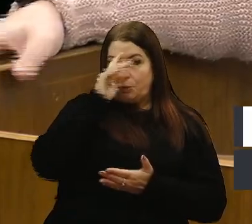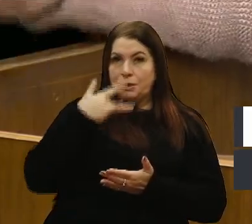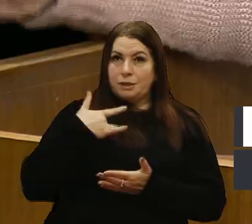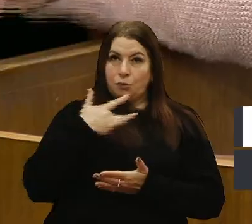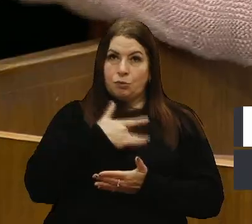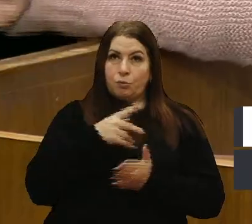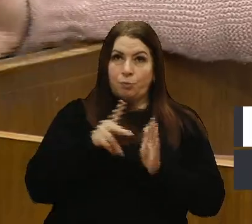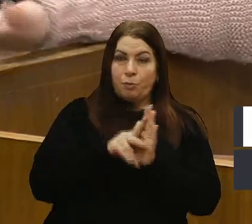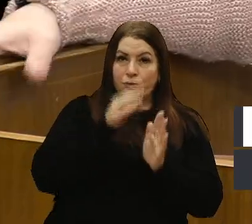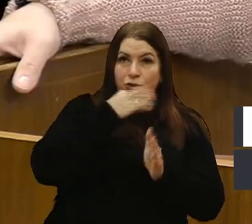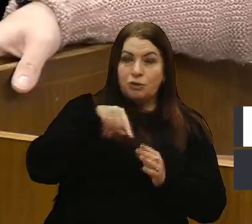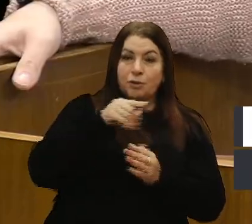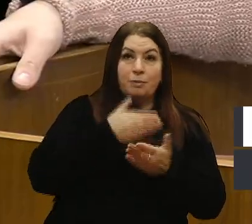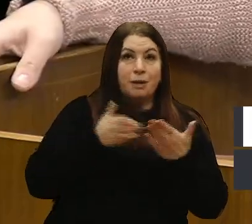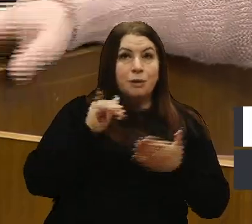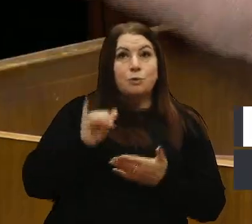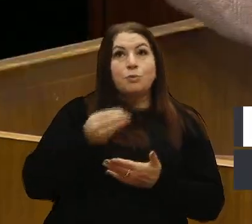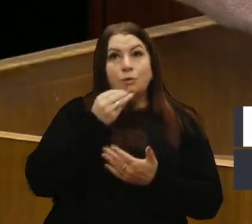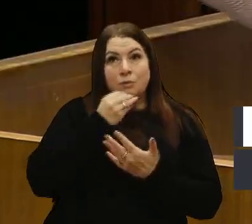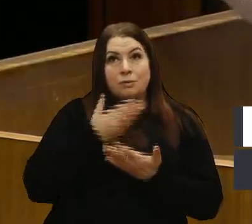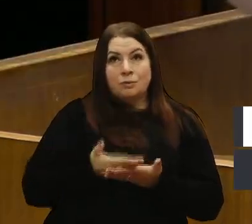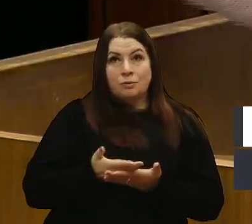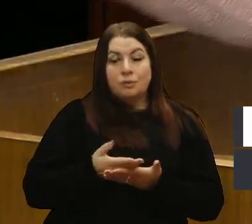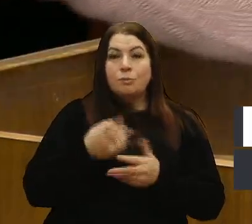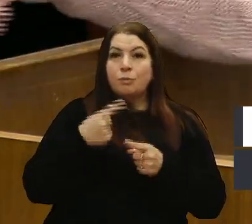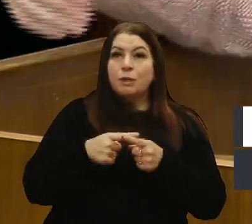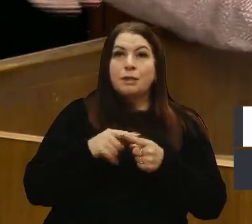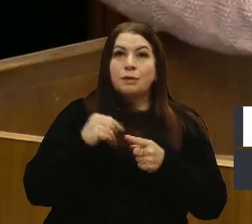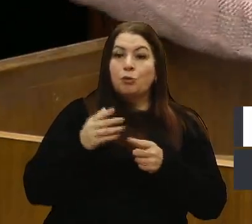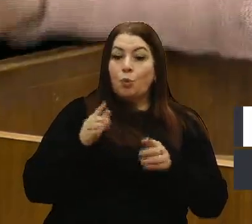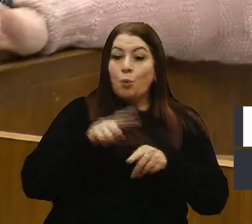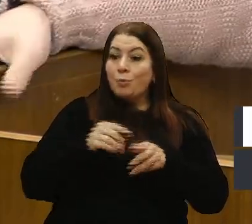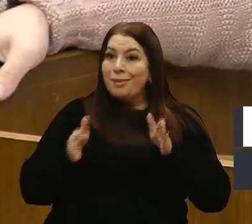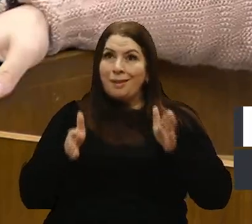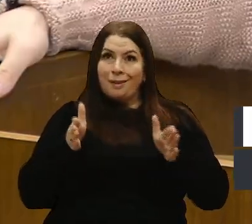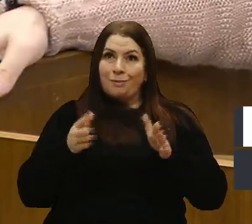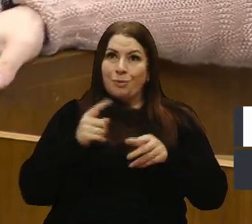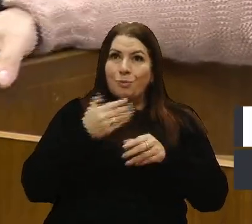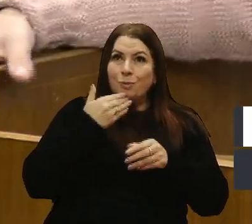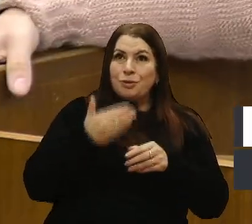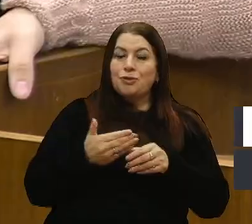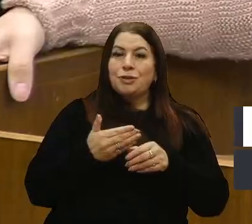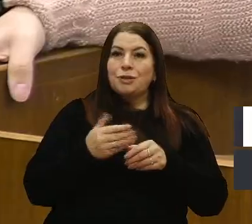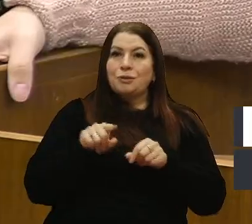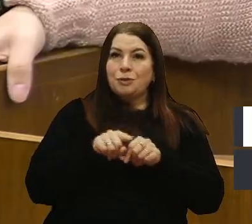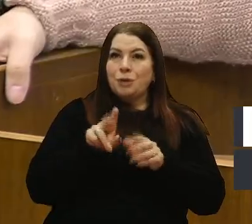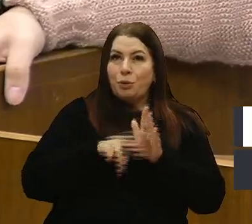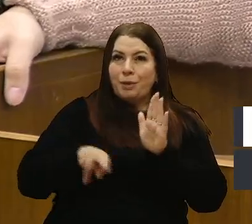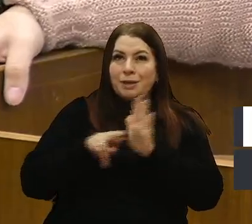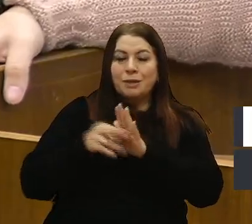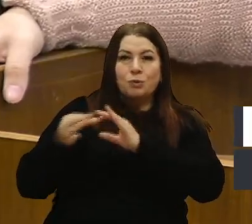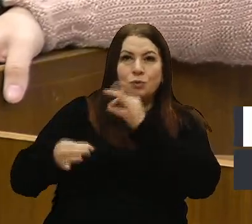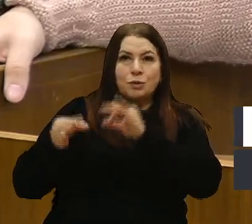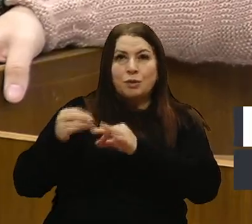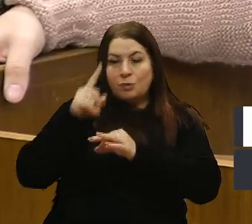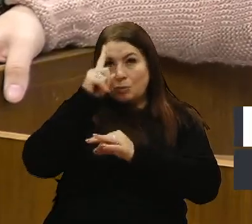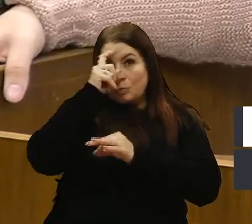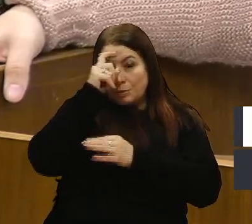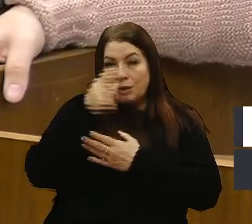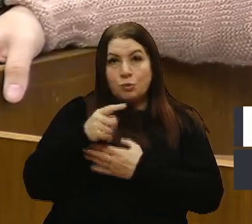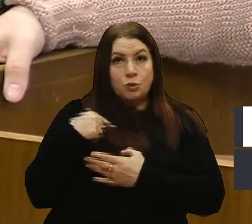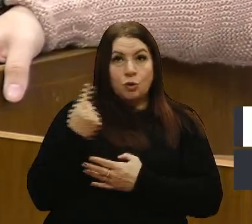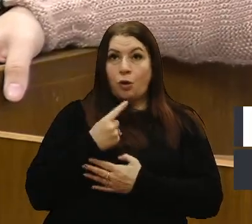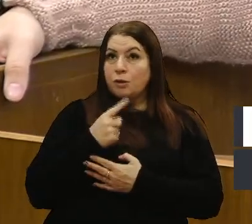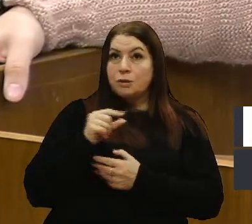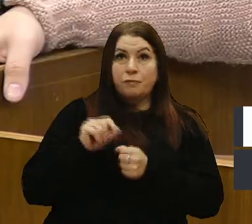de Caxias, nós vamos perder essa oportunidade, porque tem todo um prazo, tem uma solicitação de recuperação judicial do hospital. Então, se nós